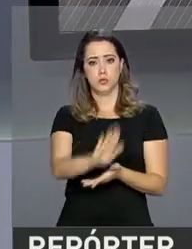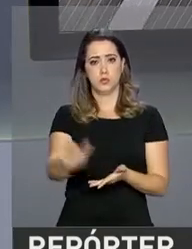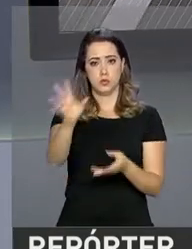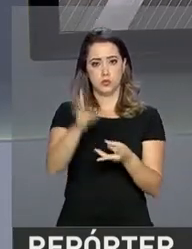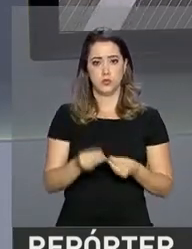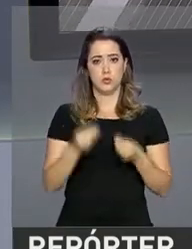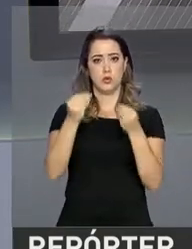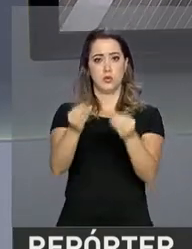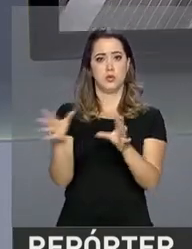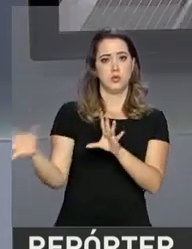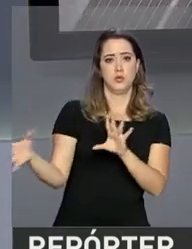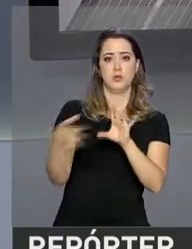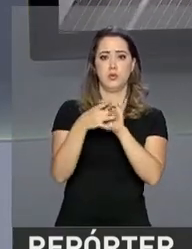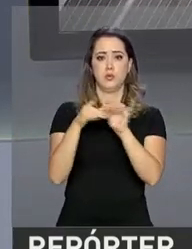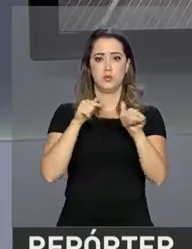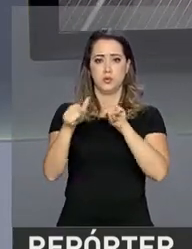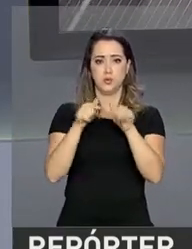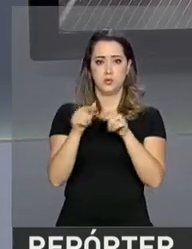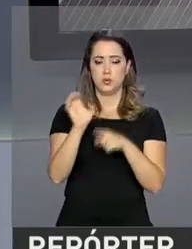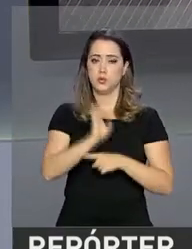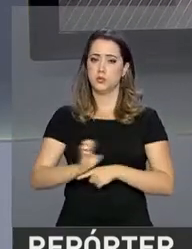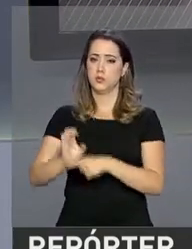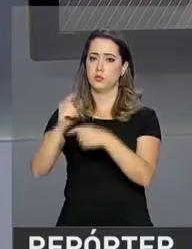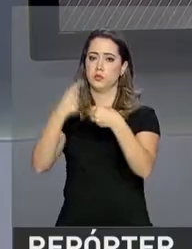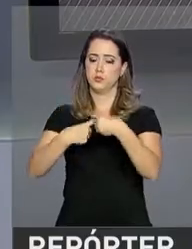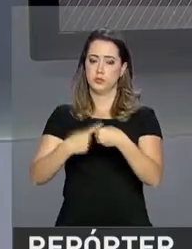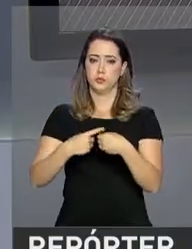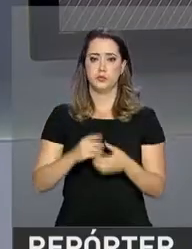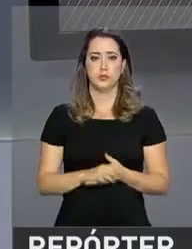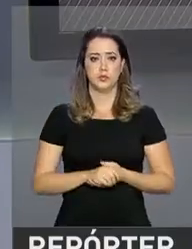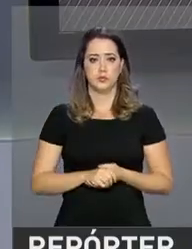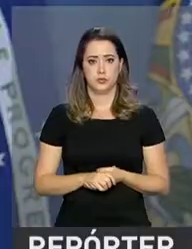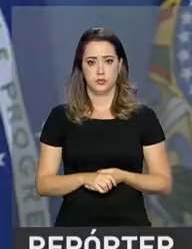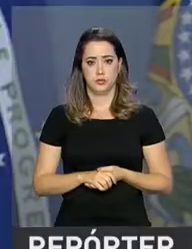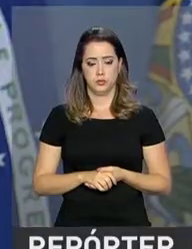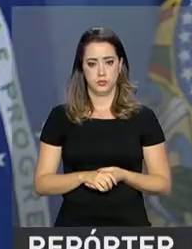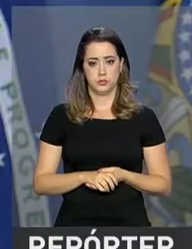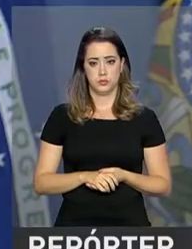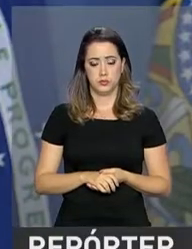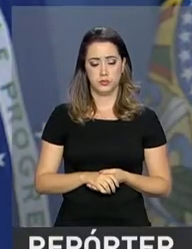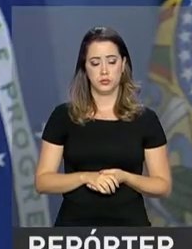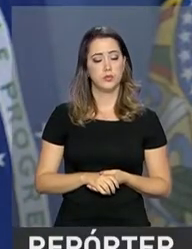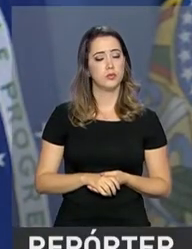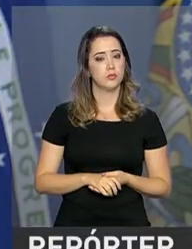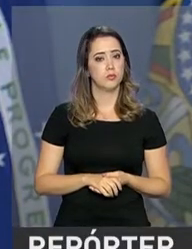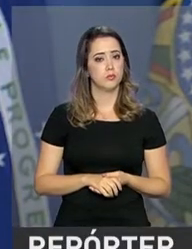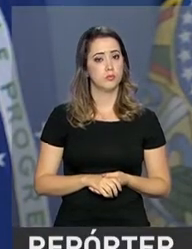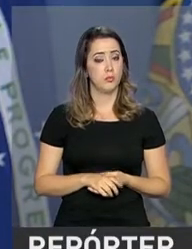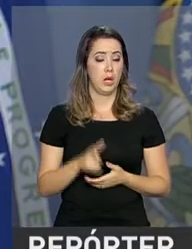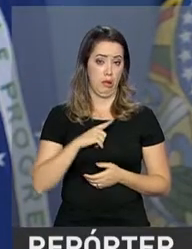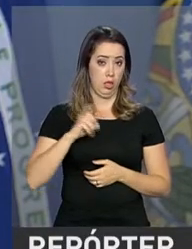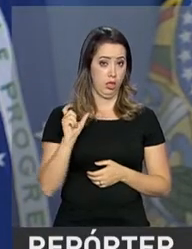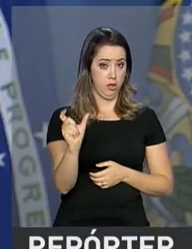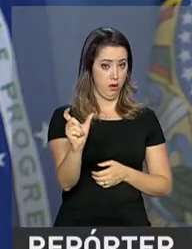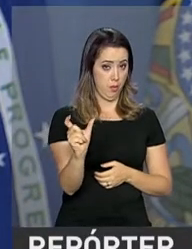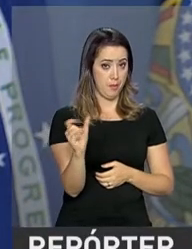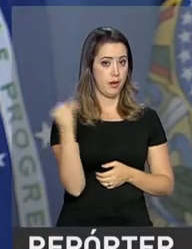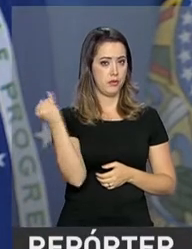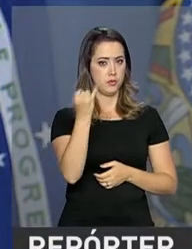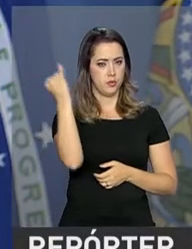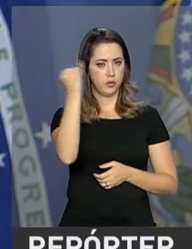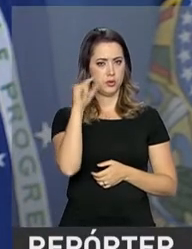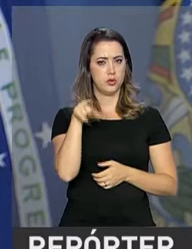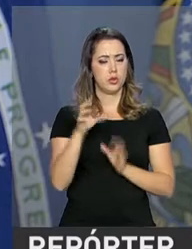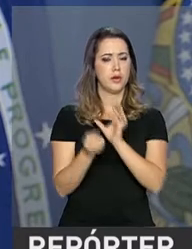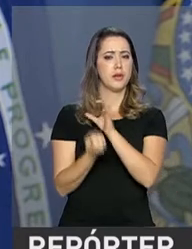garante a integração de ações em estados e municípios a palavra chave para a hasta